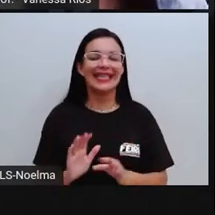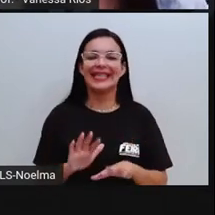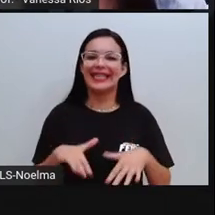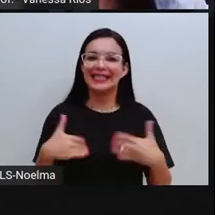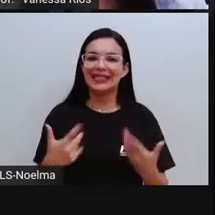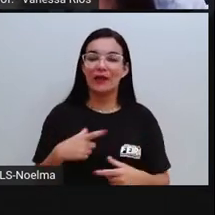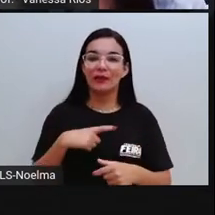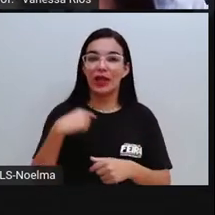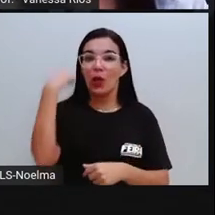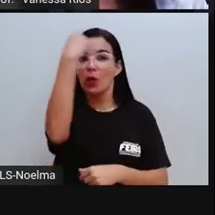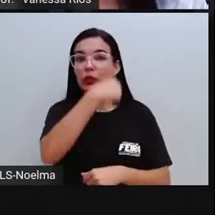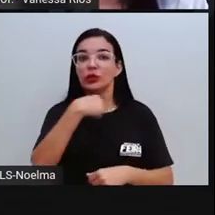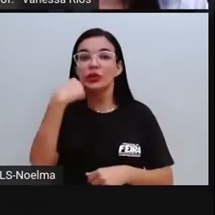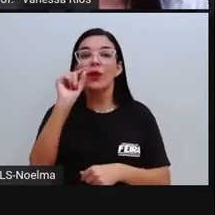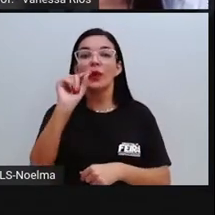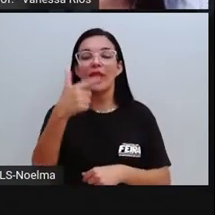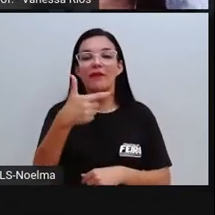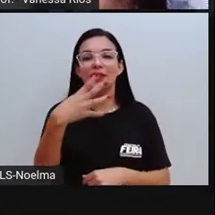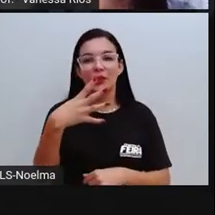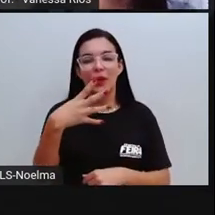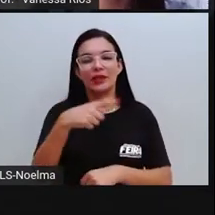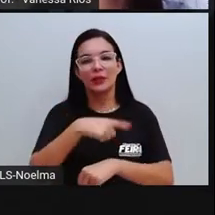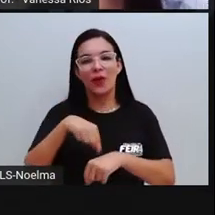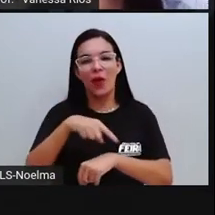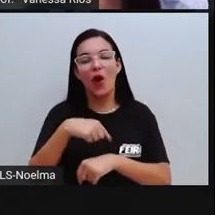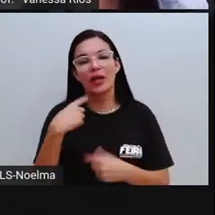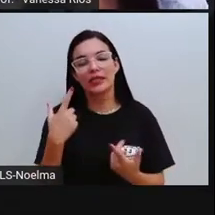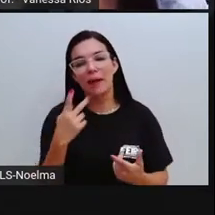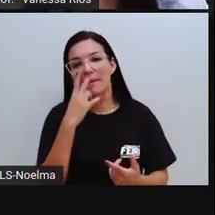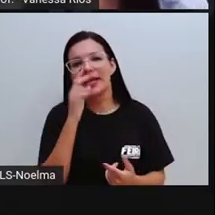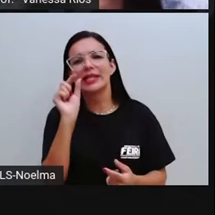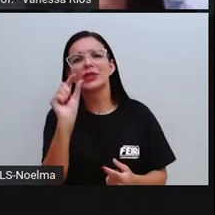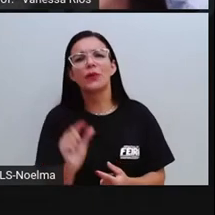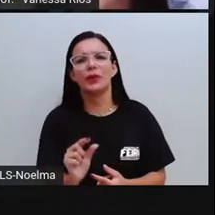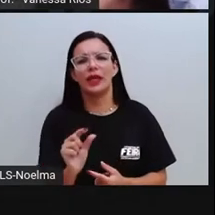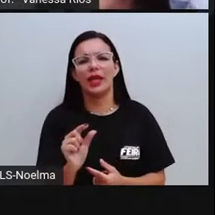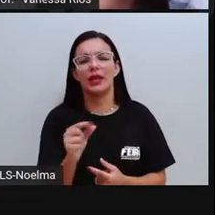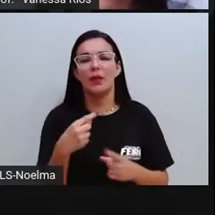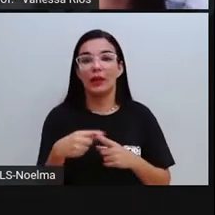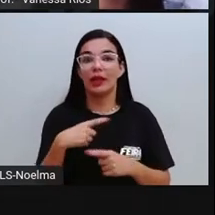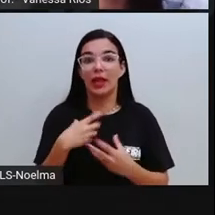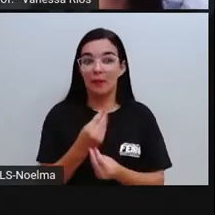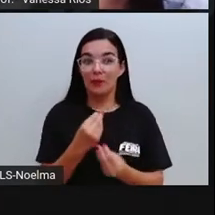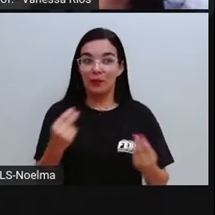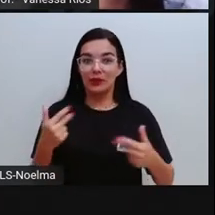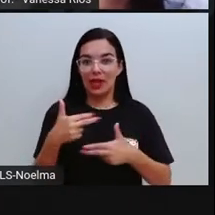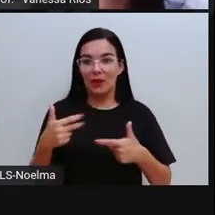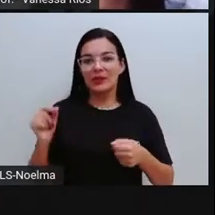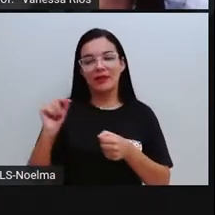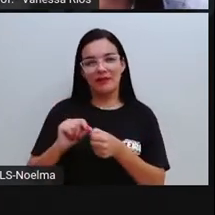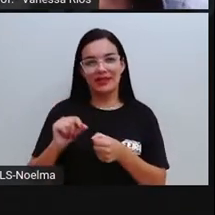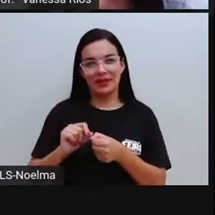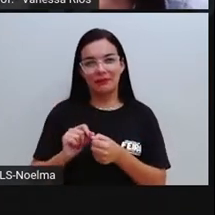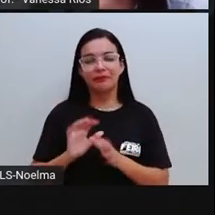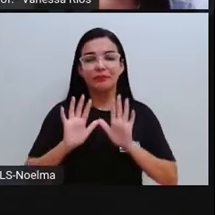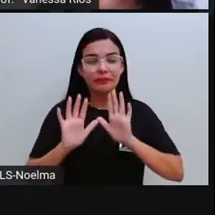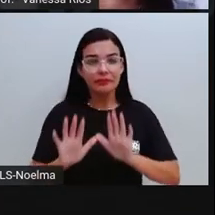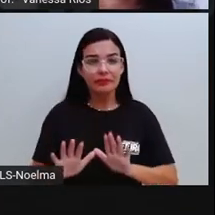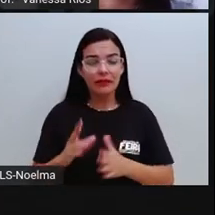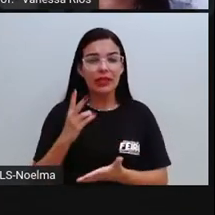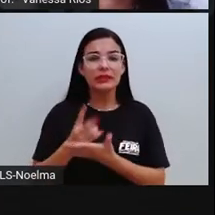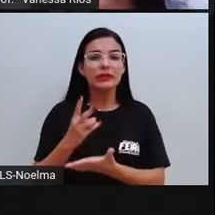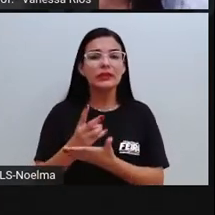com 24 horas parece às vezes curto para a gente dar conta de tantas coisas que a gente tem para fazer. Normalmente